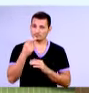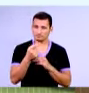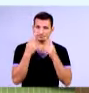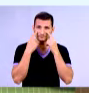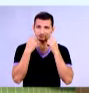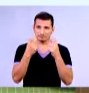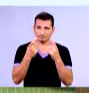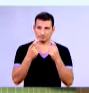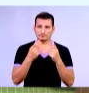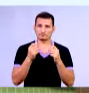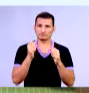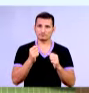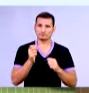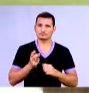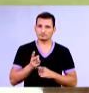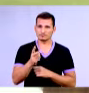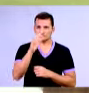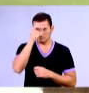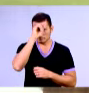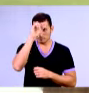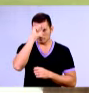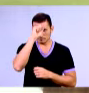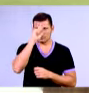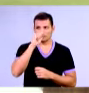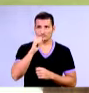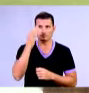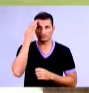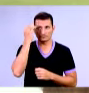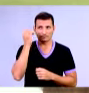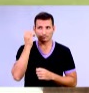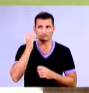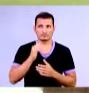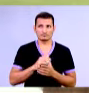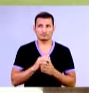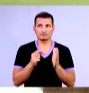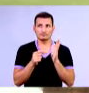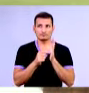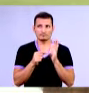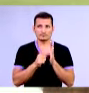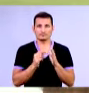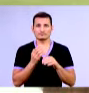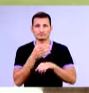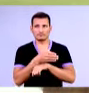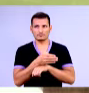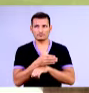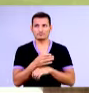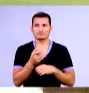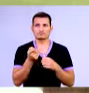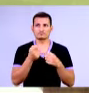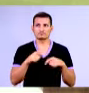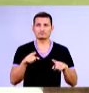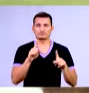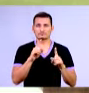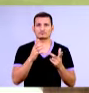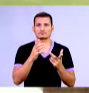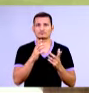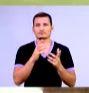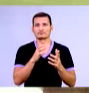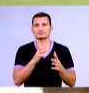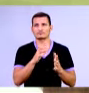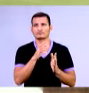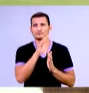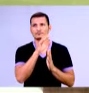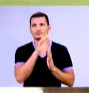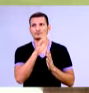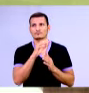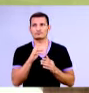ele efetivamente possa continuar o aprendizado, sabendo que há ferramentas acessíveis, que não há necessidade de aquisição e que